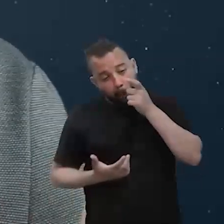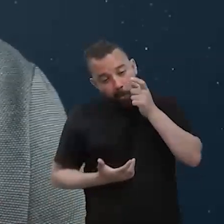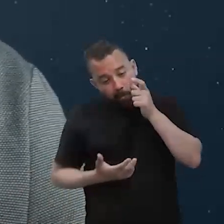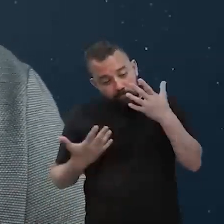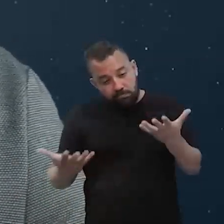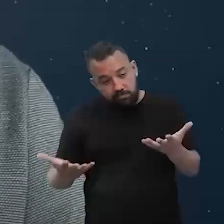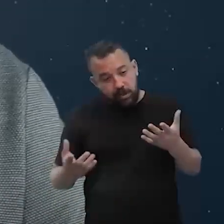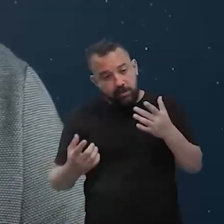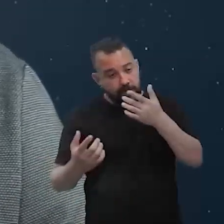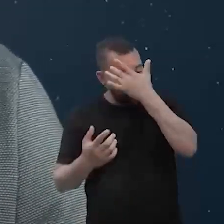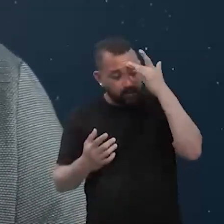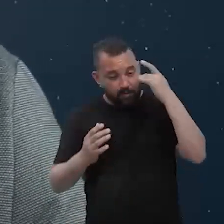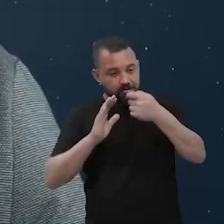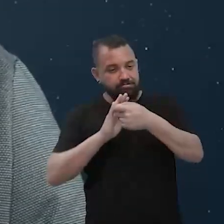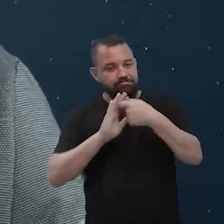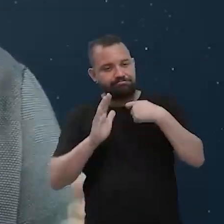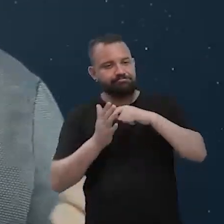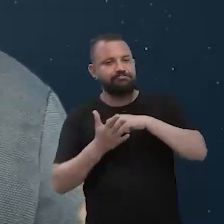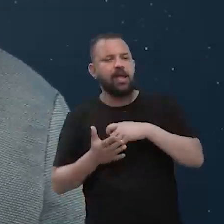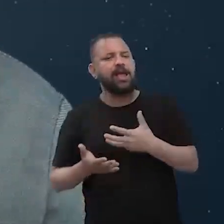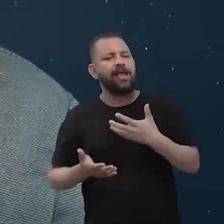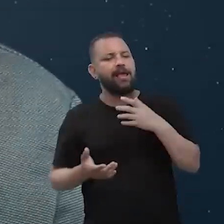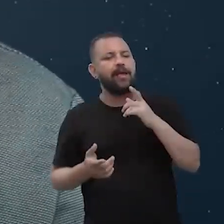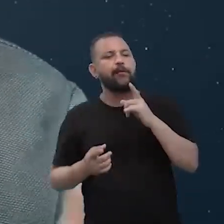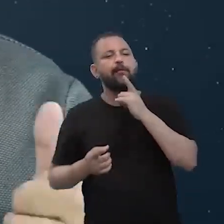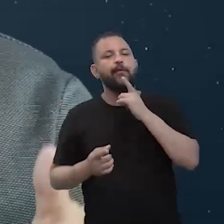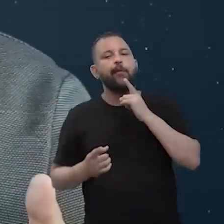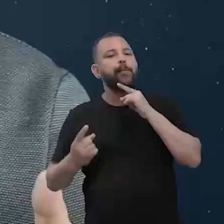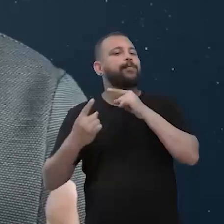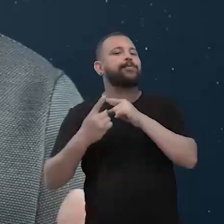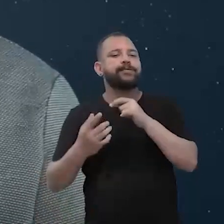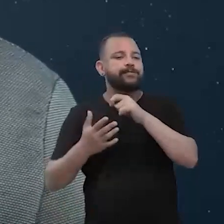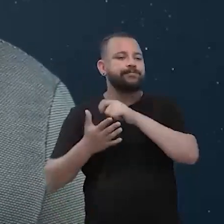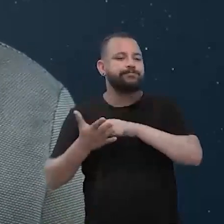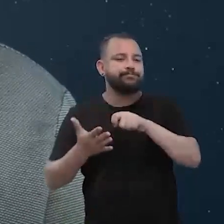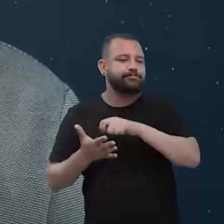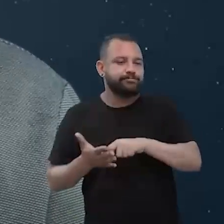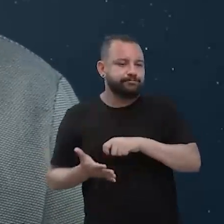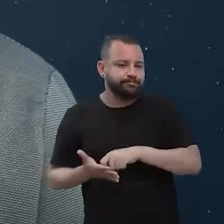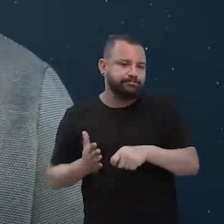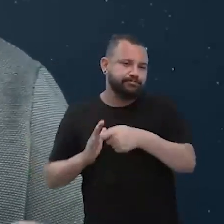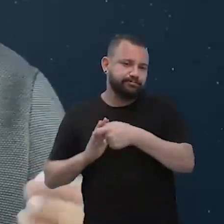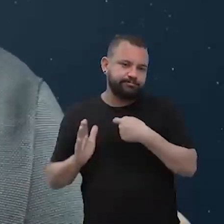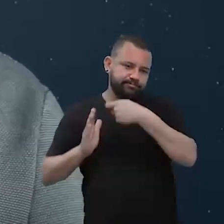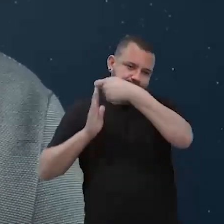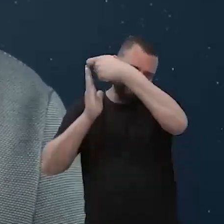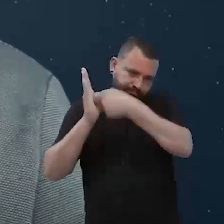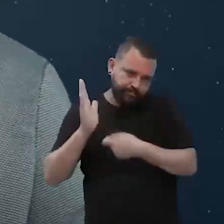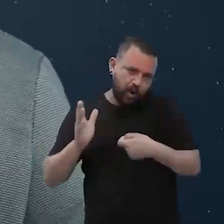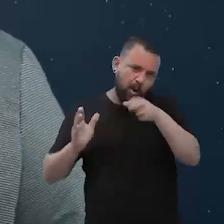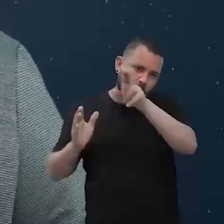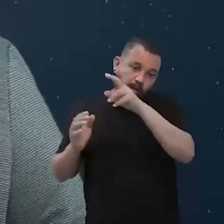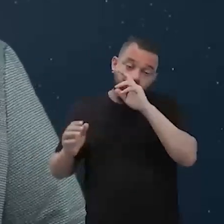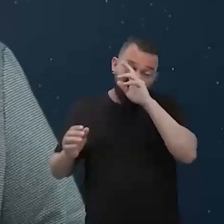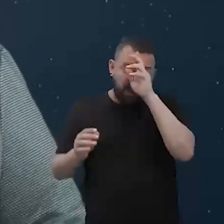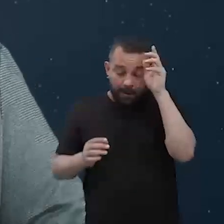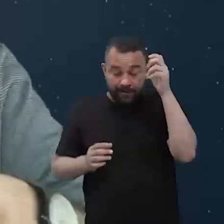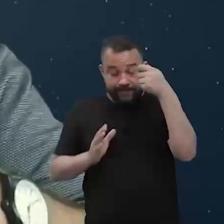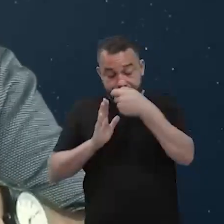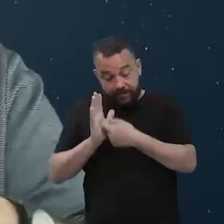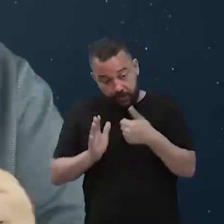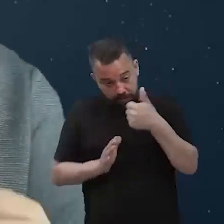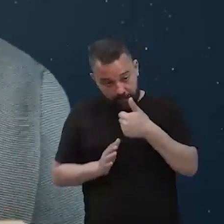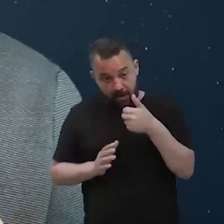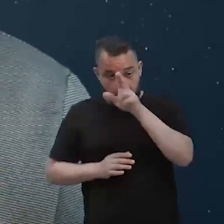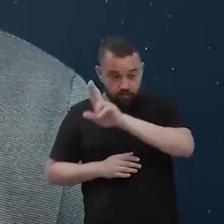que é que o autor realmente quer com aquele texto? O texto 1, sim, em que ele usou uma linguagem mista, a linguagem verbal, a linguagem não verbal, que